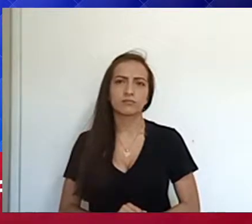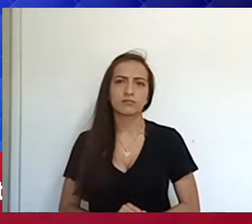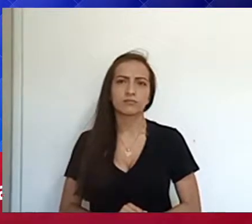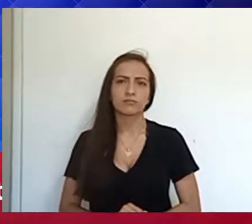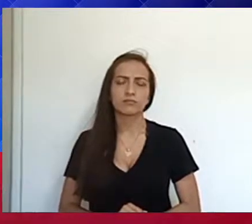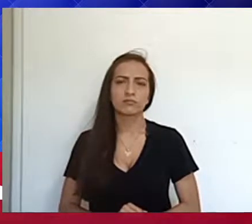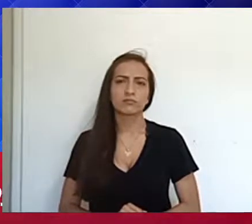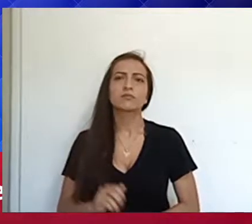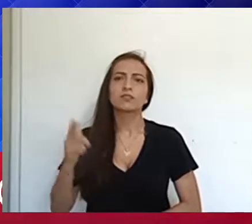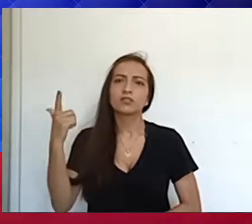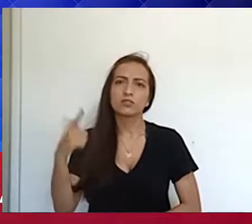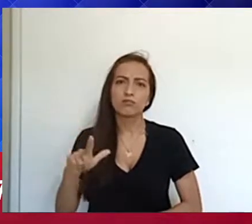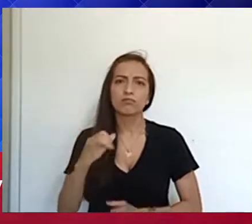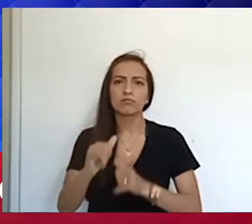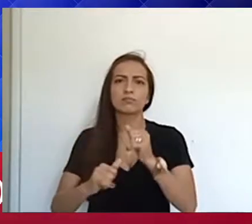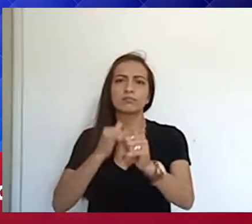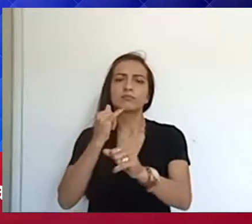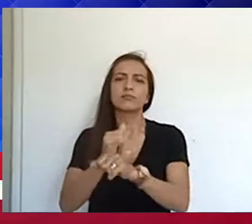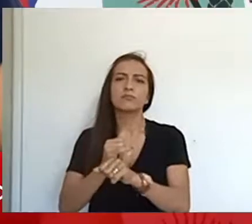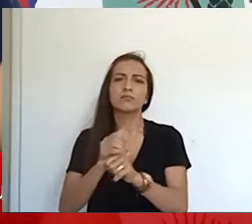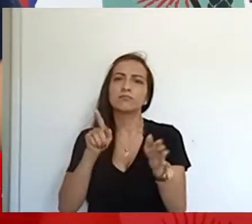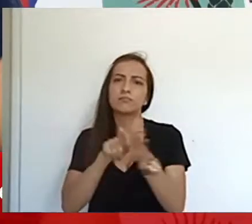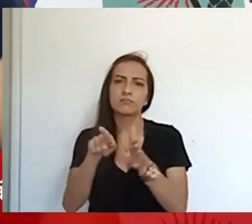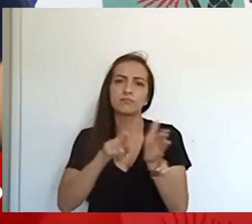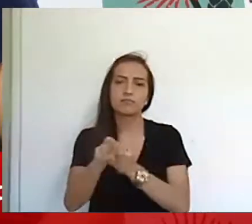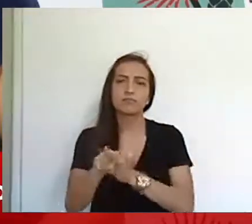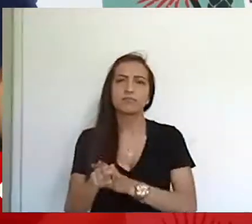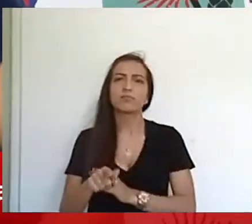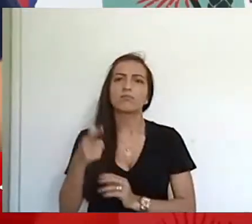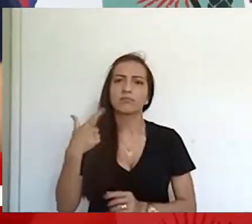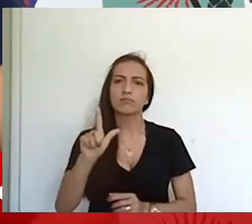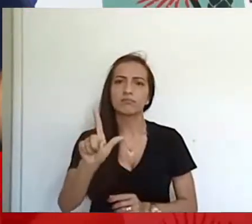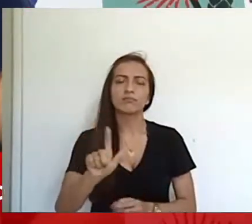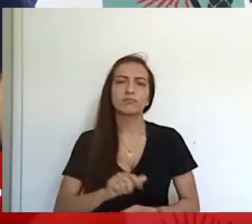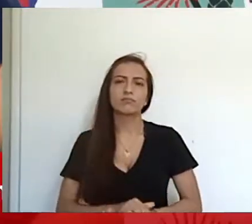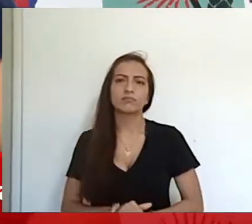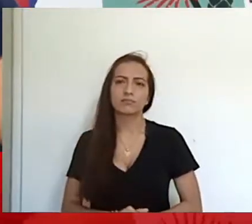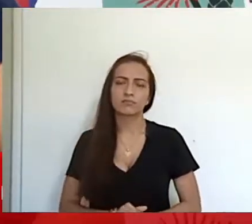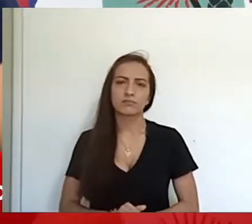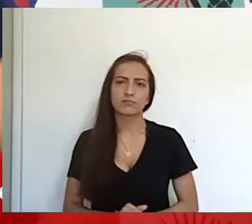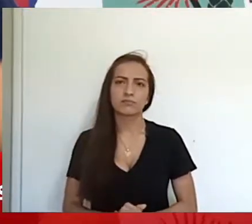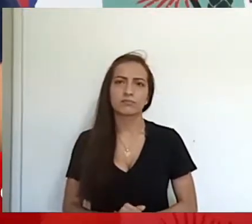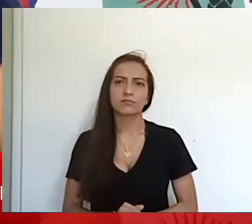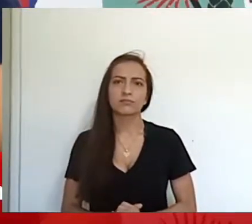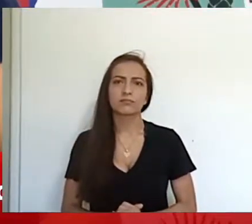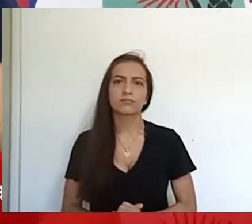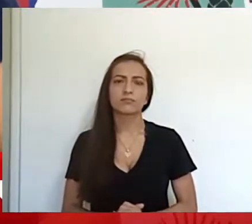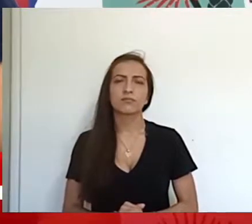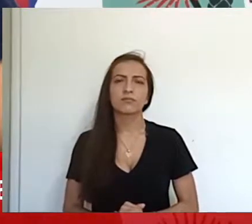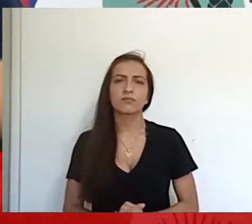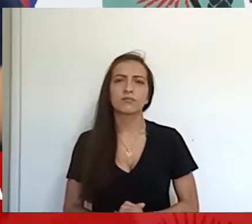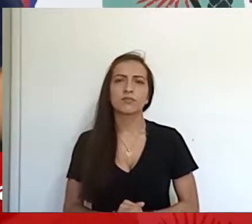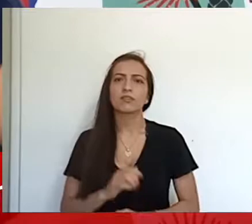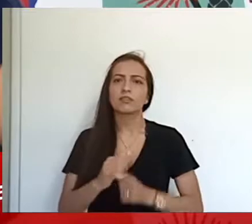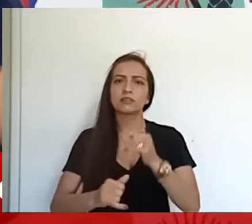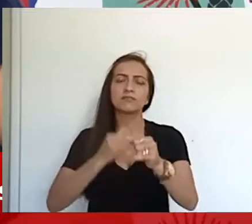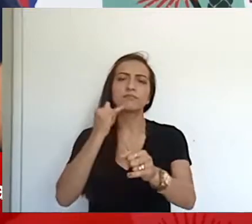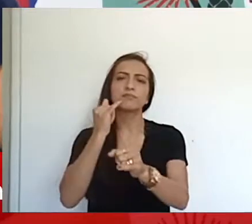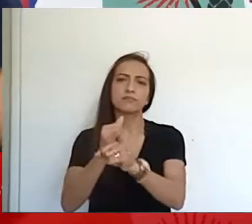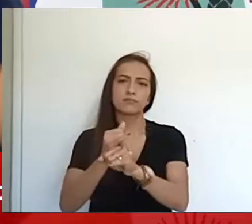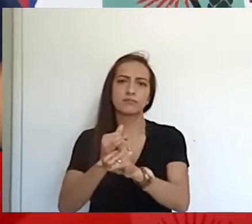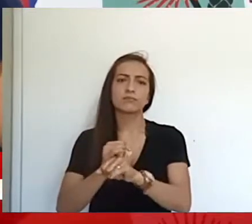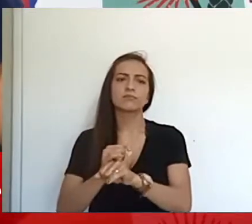vou seguir com as perguntas. Tenho perguntas para você, viu, professor Tião? Então, quando a gente conseguir conectar, eu vou direcionar algumas perguntas para